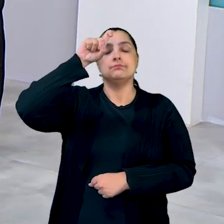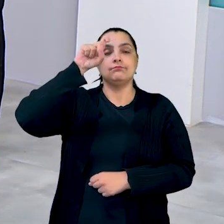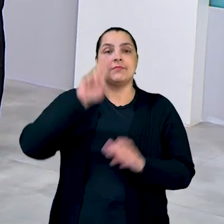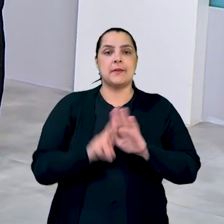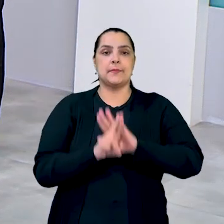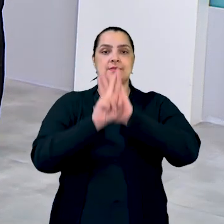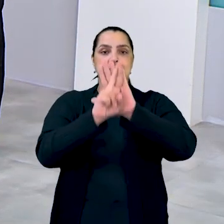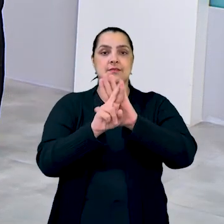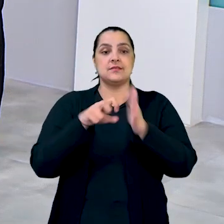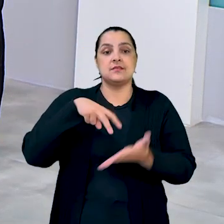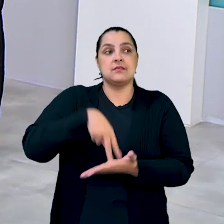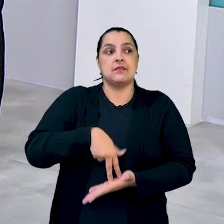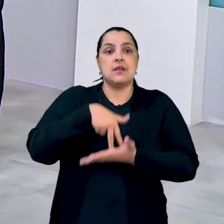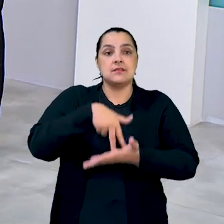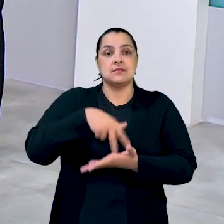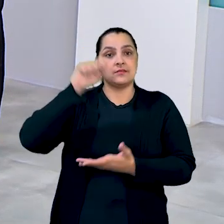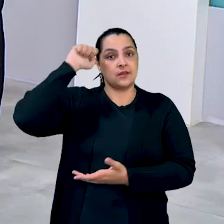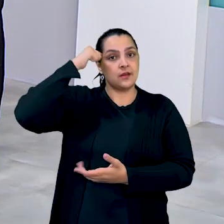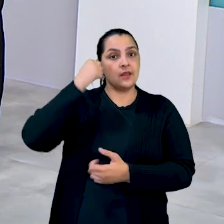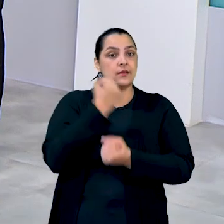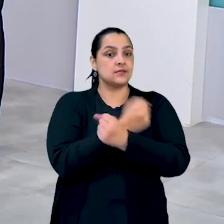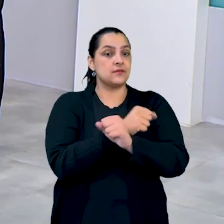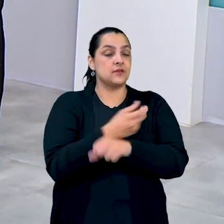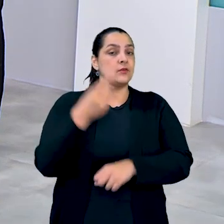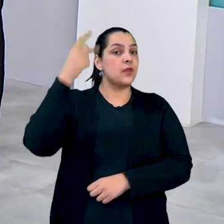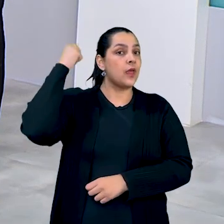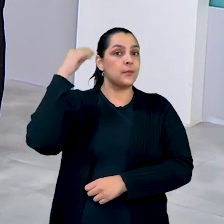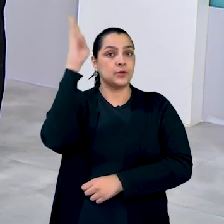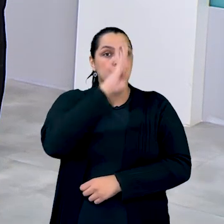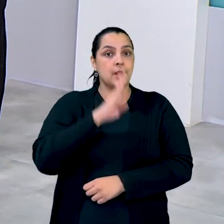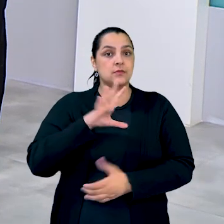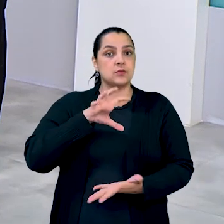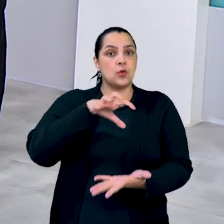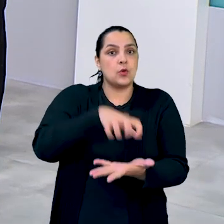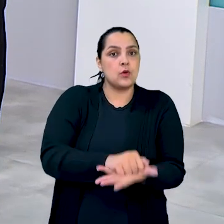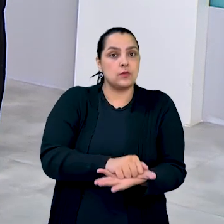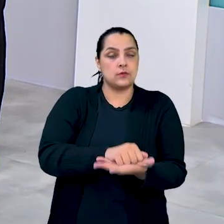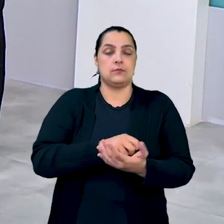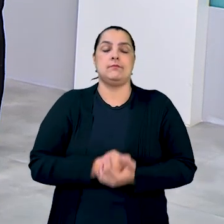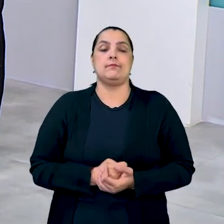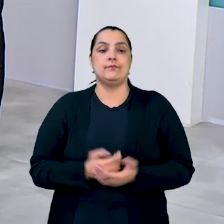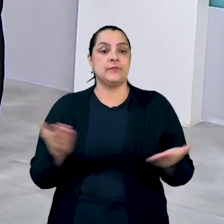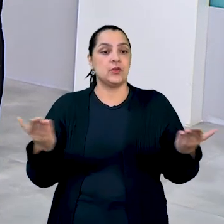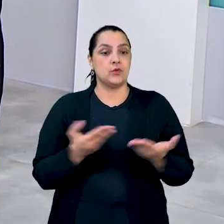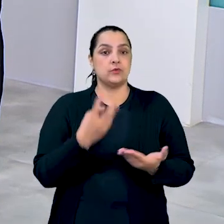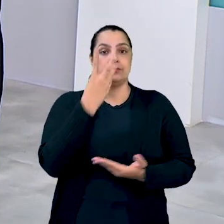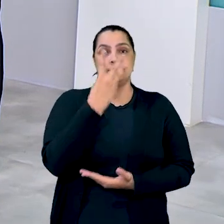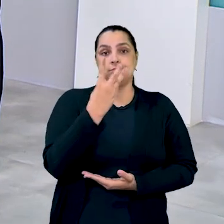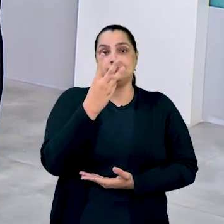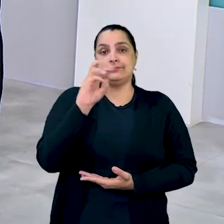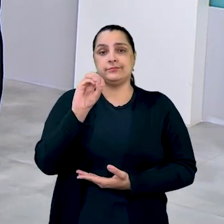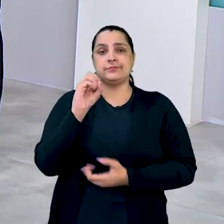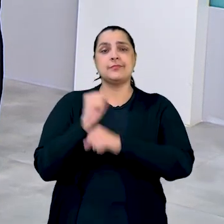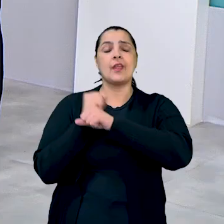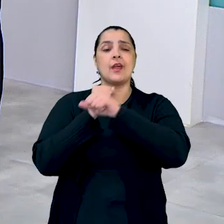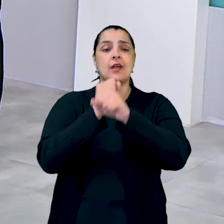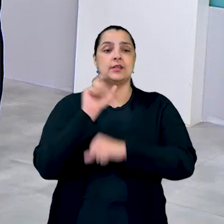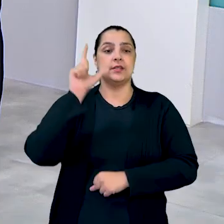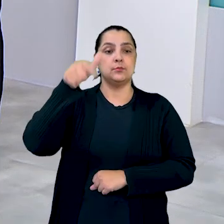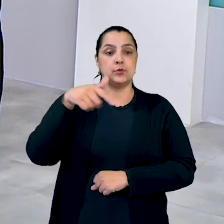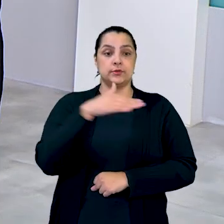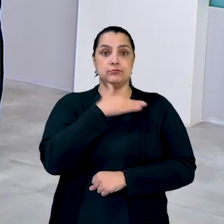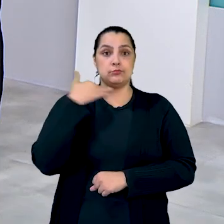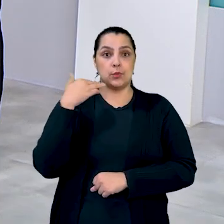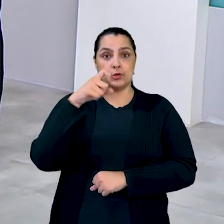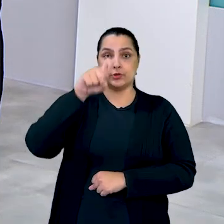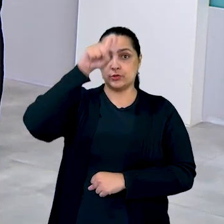dos principais representantes da resistência negra à escravidão na época do Brasil colonial. Hoje, 330 anos depois da